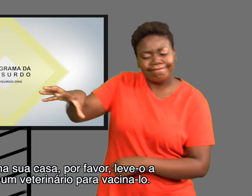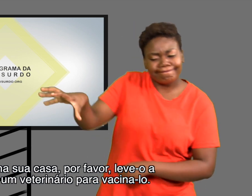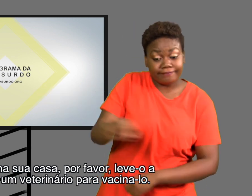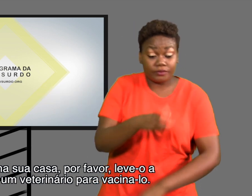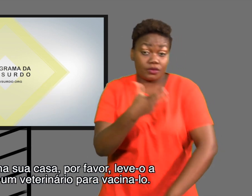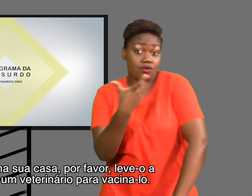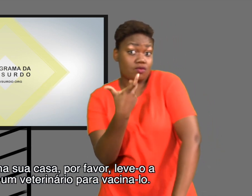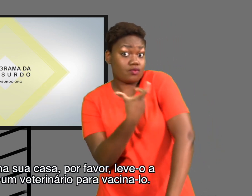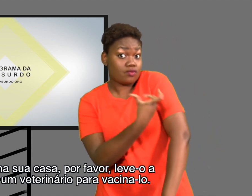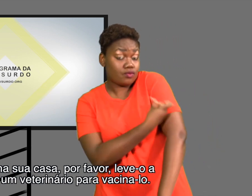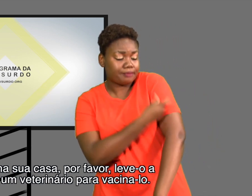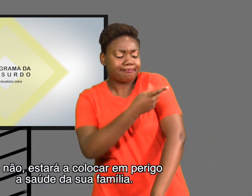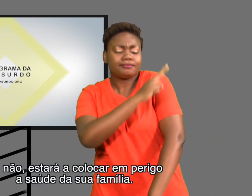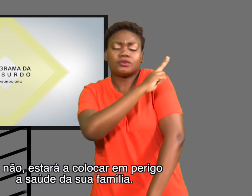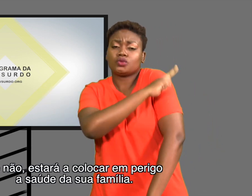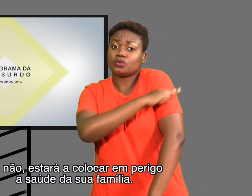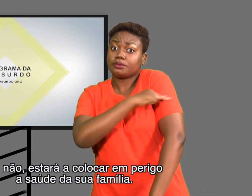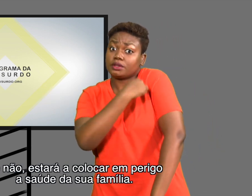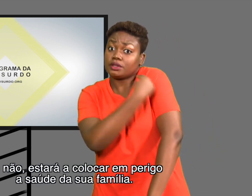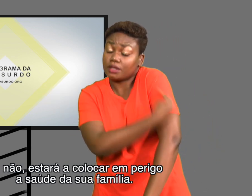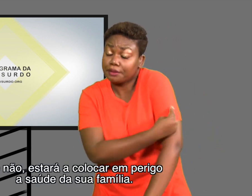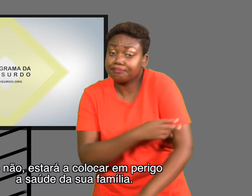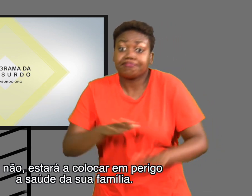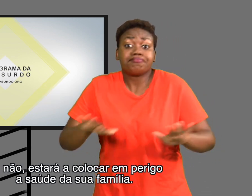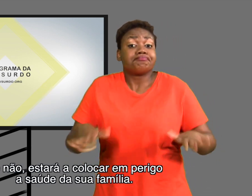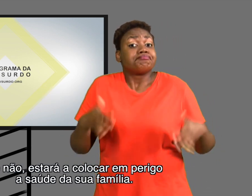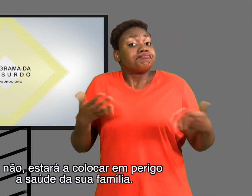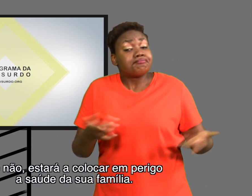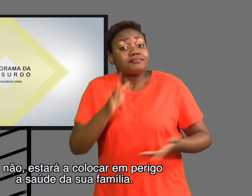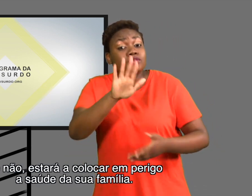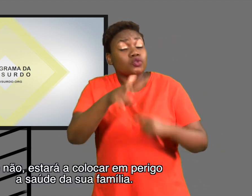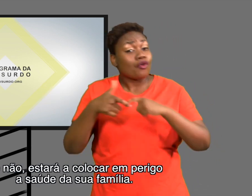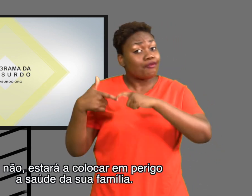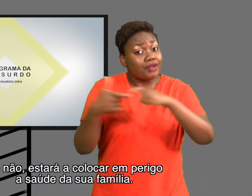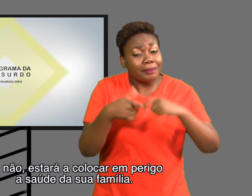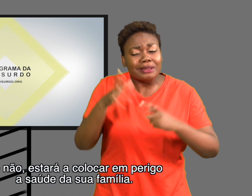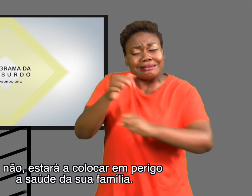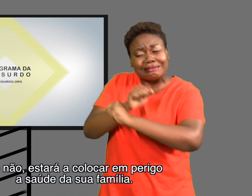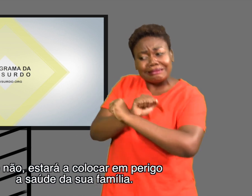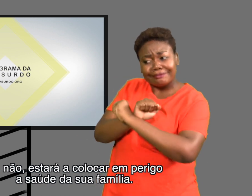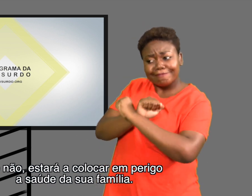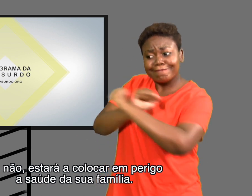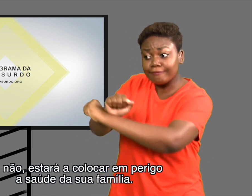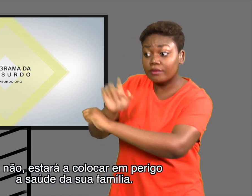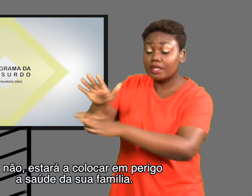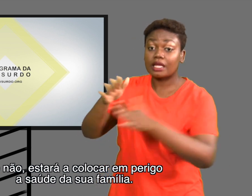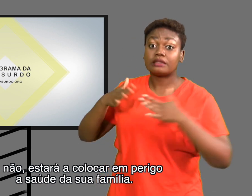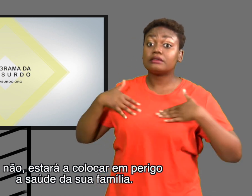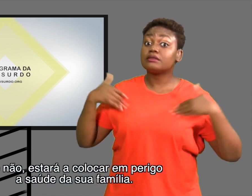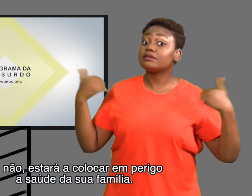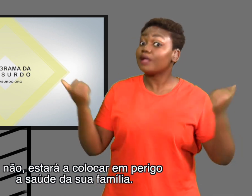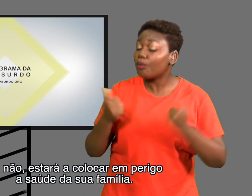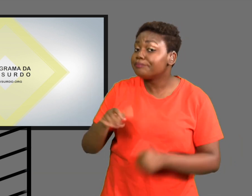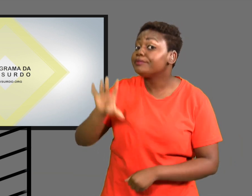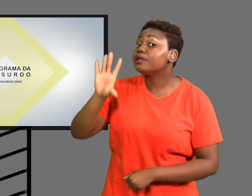um veterinário para vaciná-lo. Senão, estará a colocar em perigo a saúde da sua família.